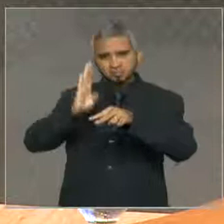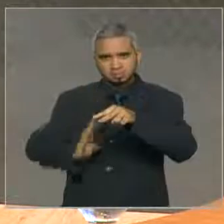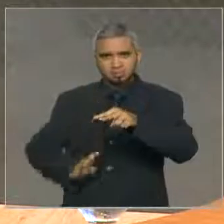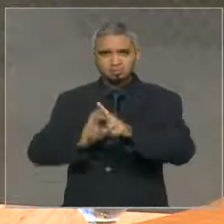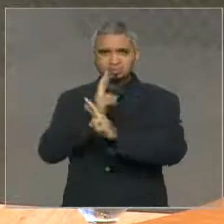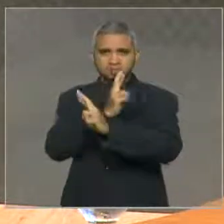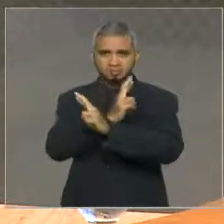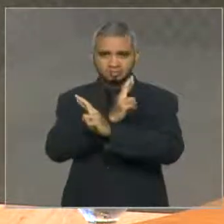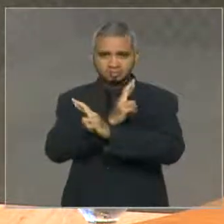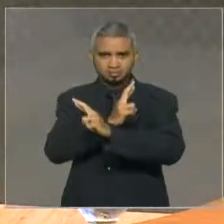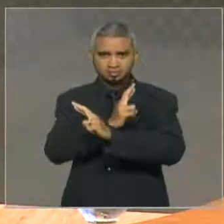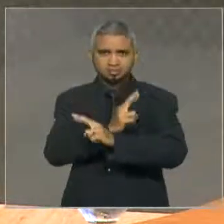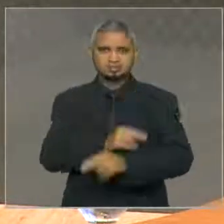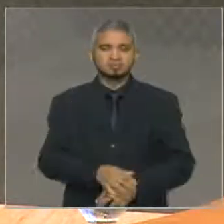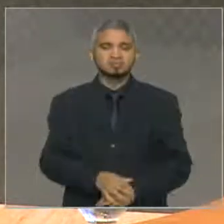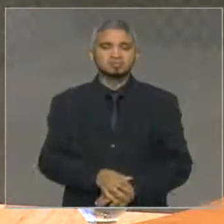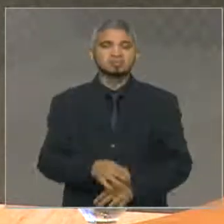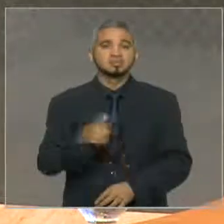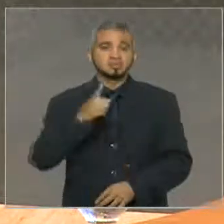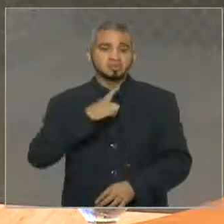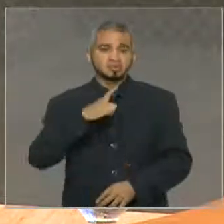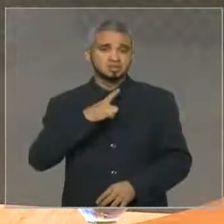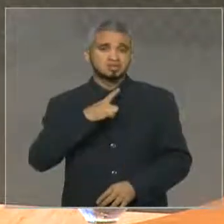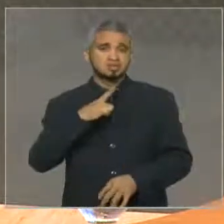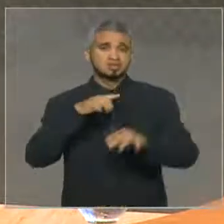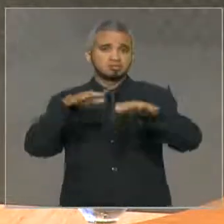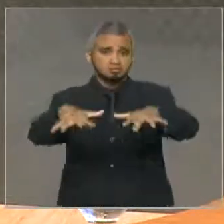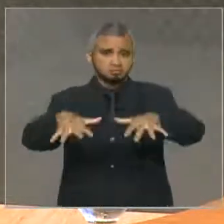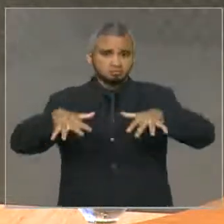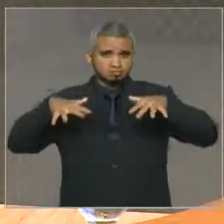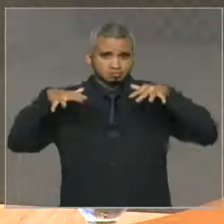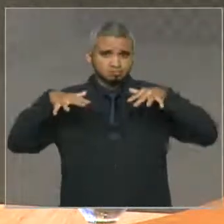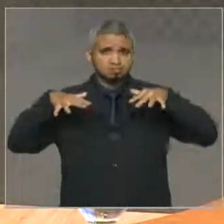assistir em um evento que congregava